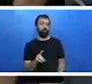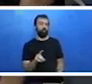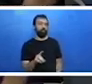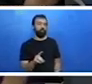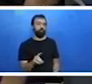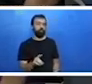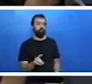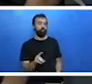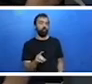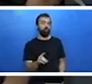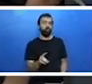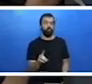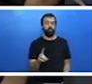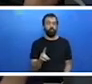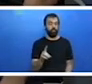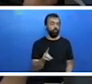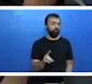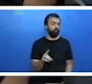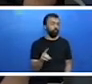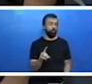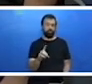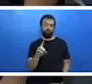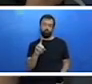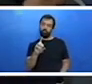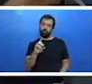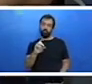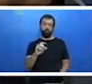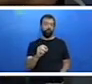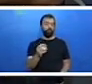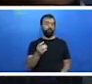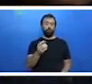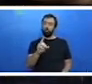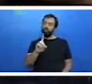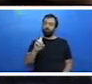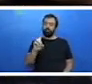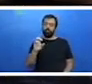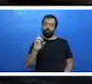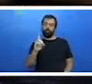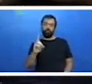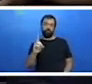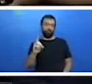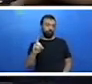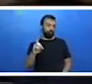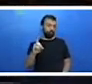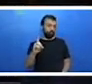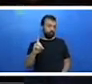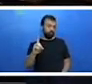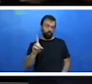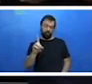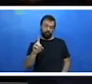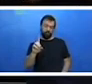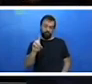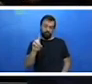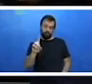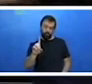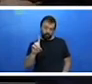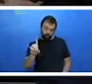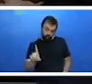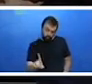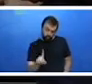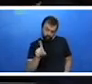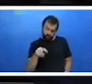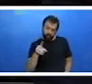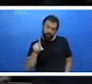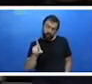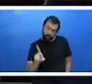trás, eu volto a vírgula e acrescento um zero. Então, ficou 0 na parte inteira